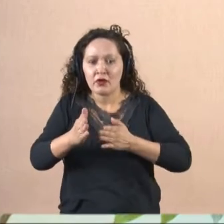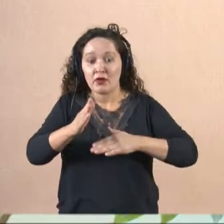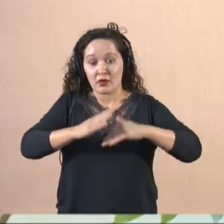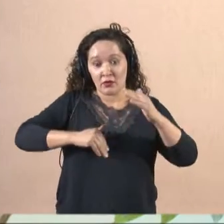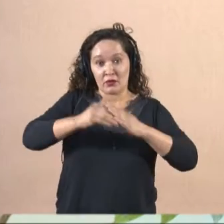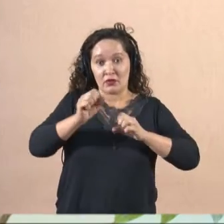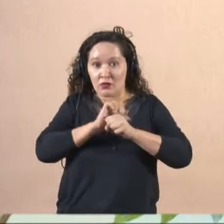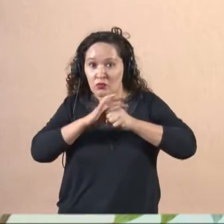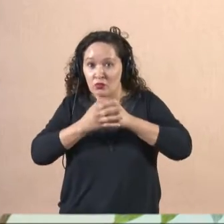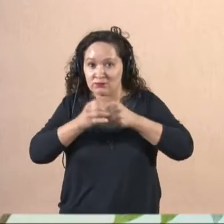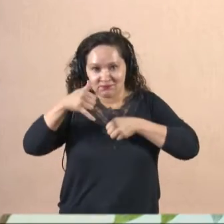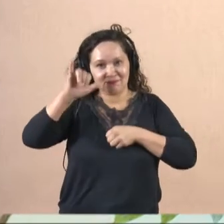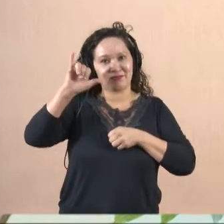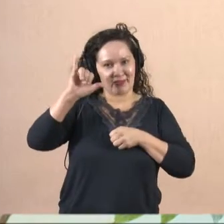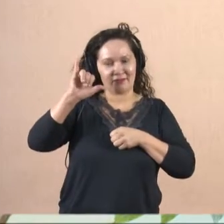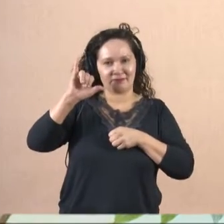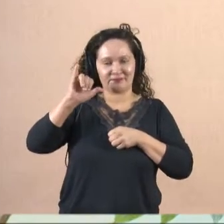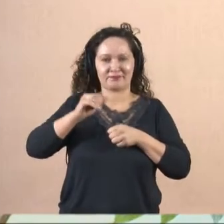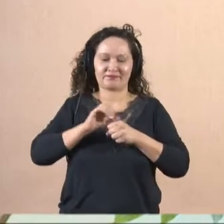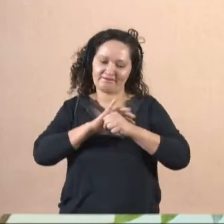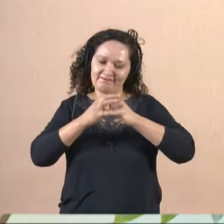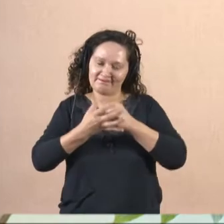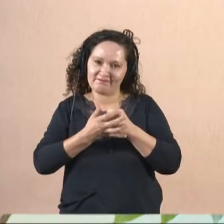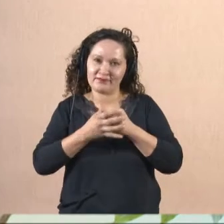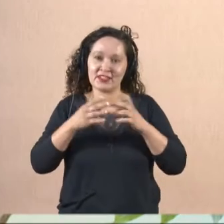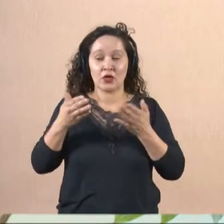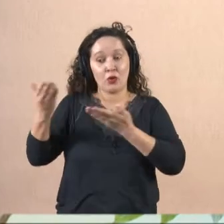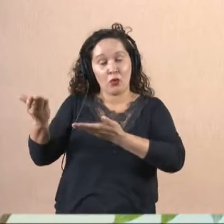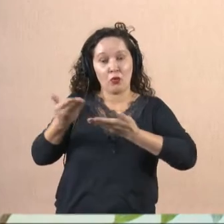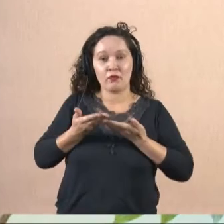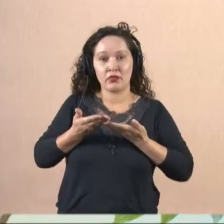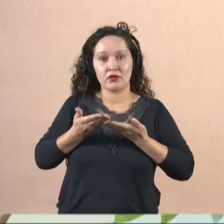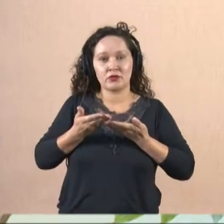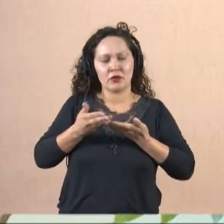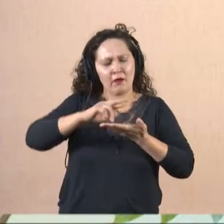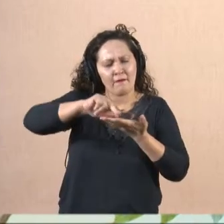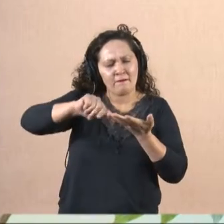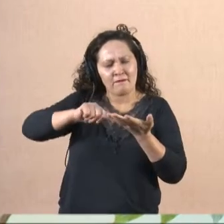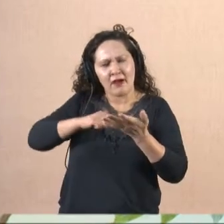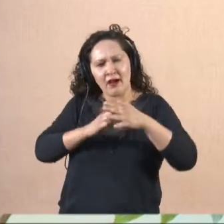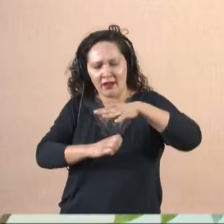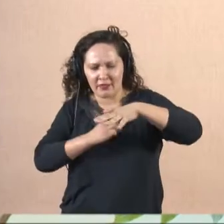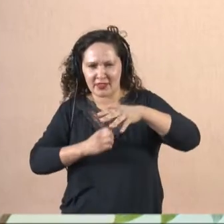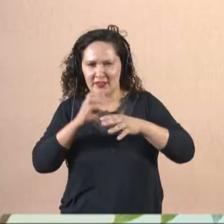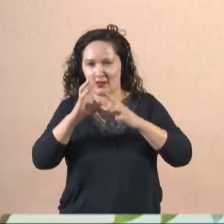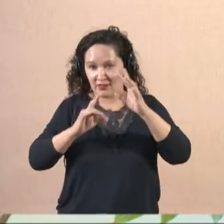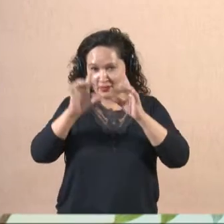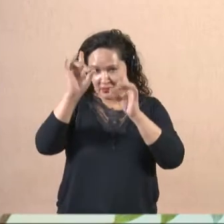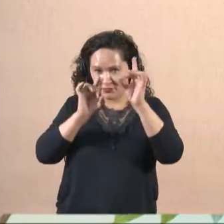operação do combate ao cob tese nome e esta convidando aos muitos interessados